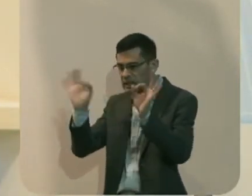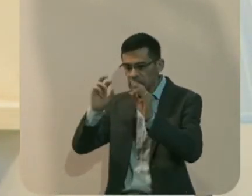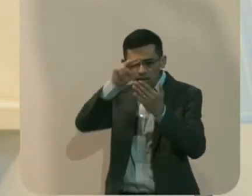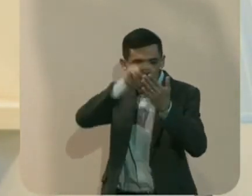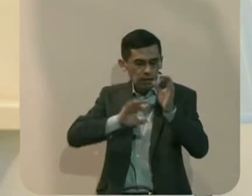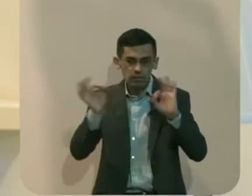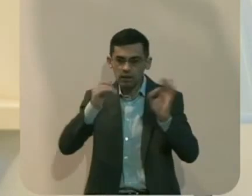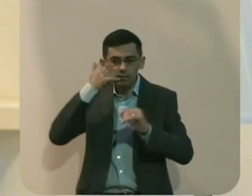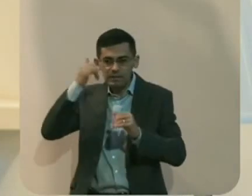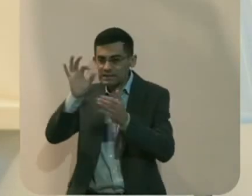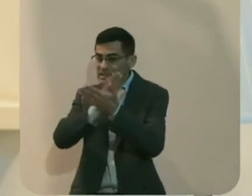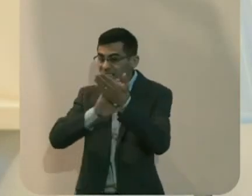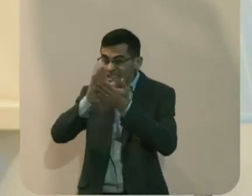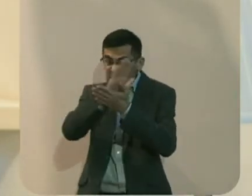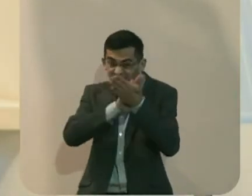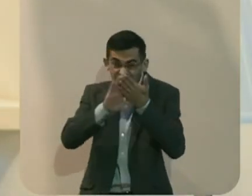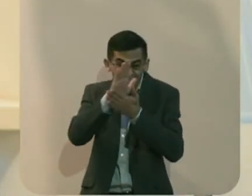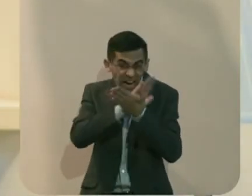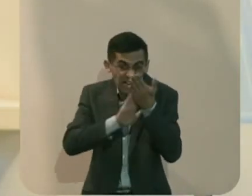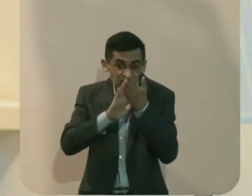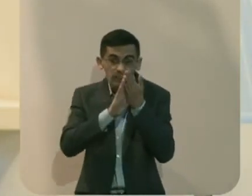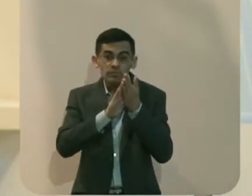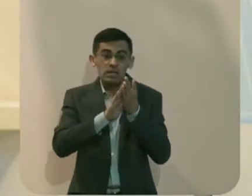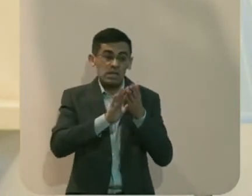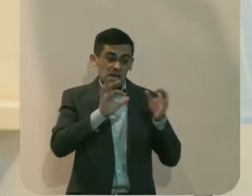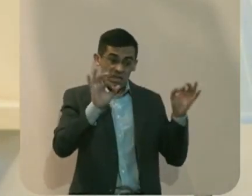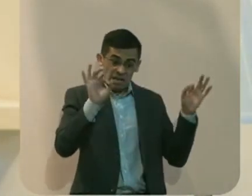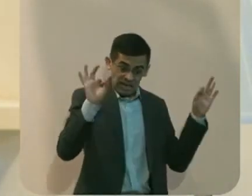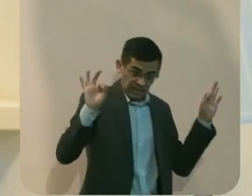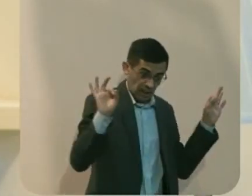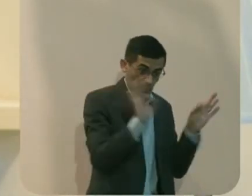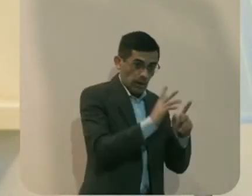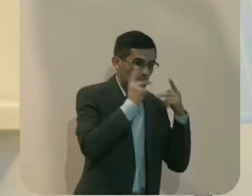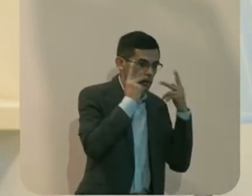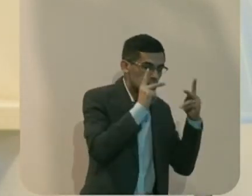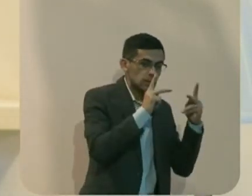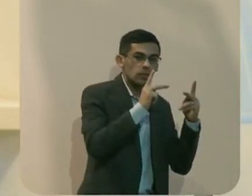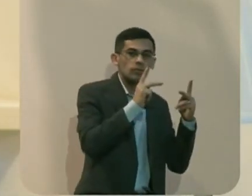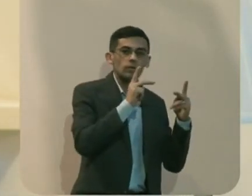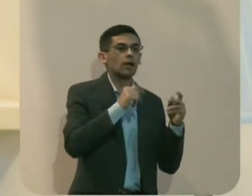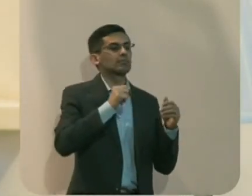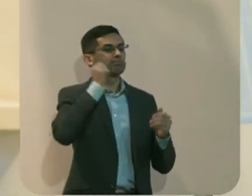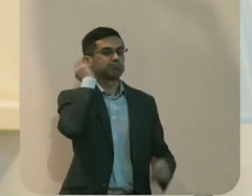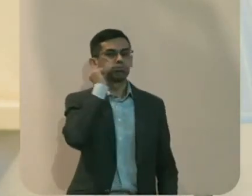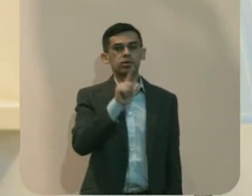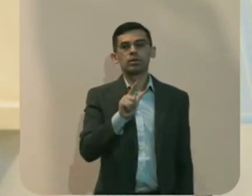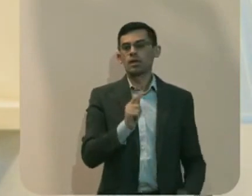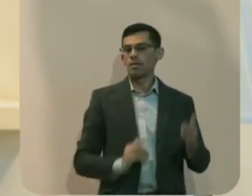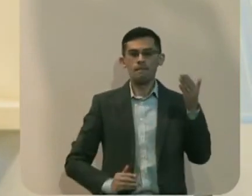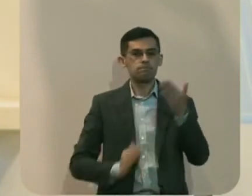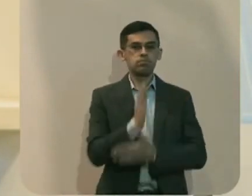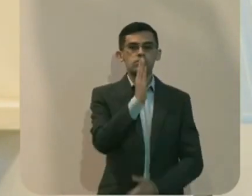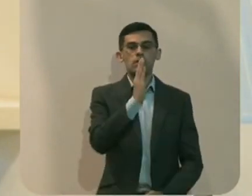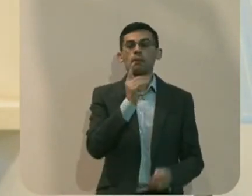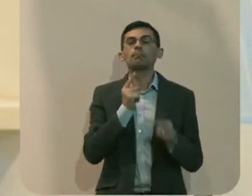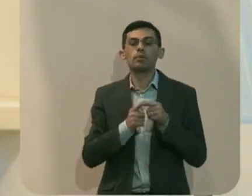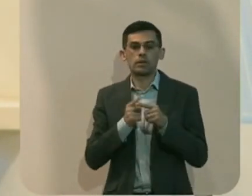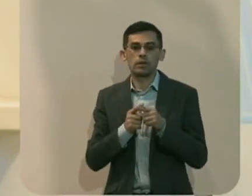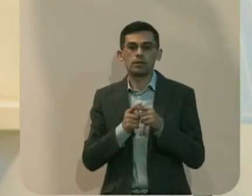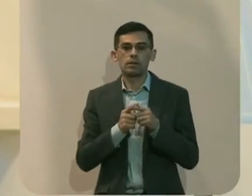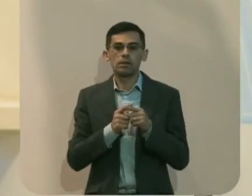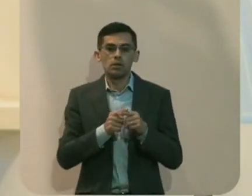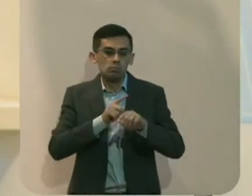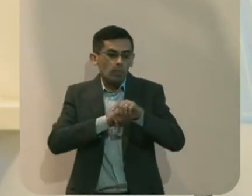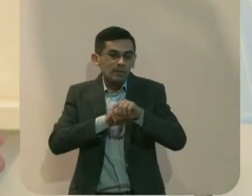ler nada, eu não vou atender telefone, enquanto o sermão não estiver pronto. E aí ele saiu, não é? Por quê? Porque